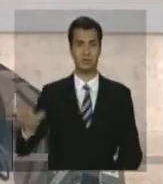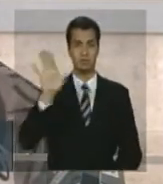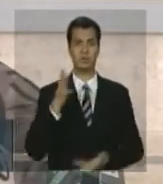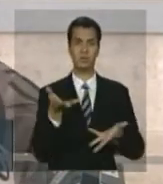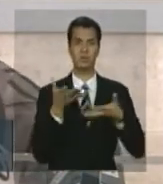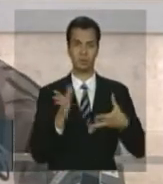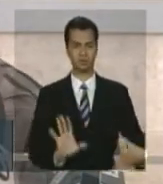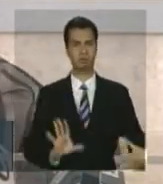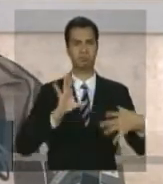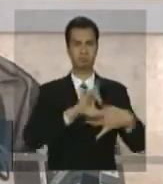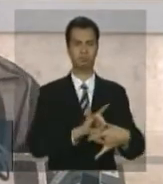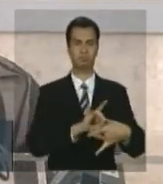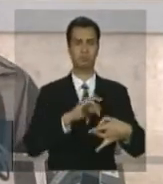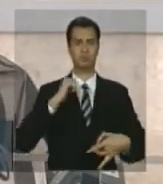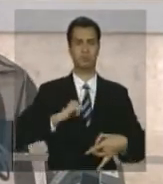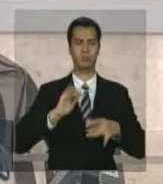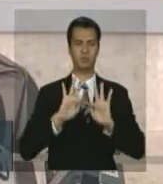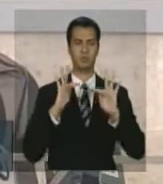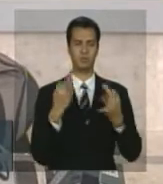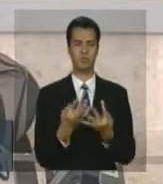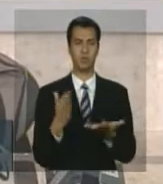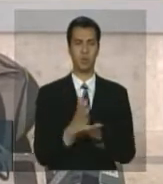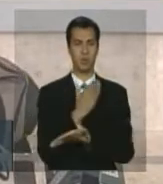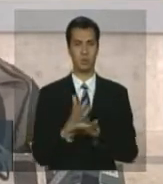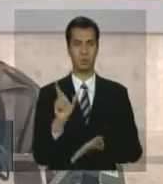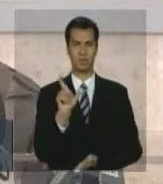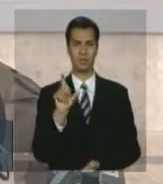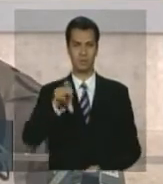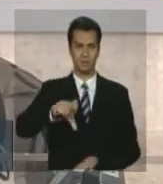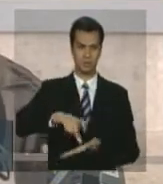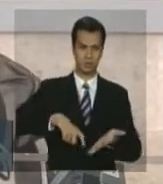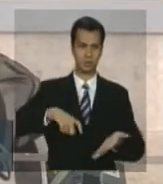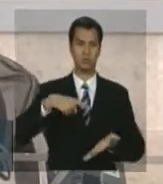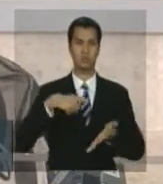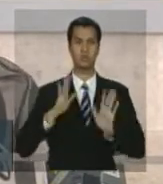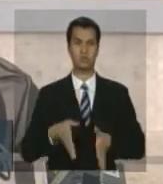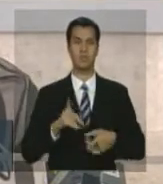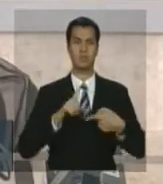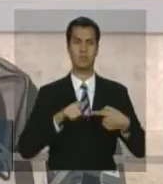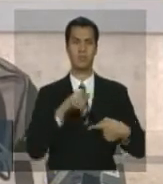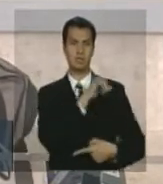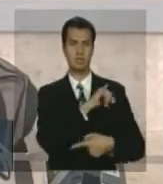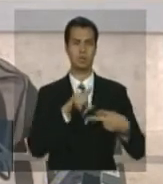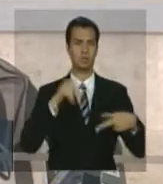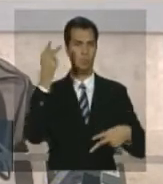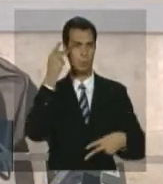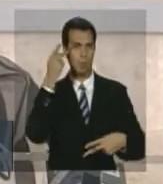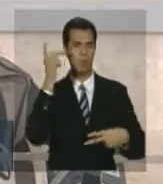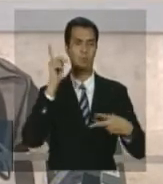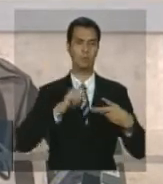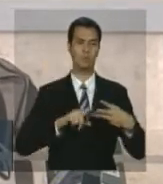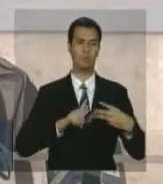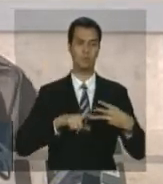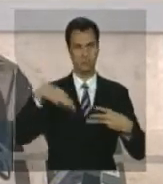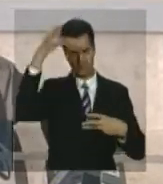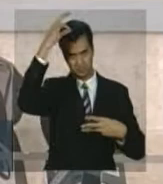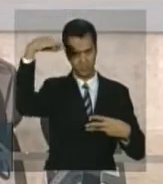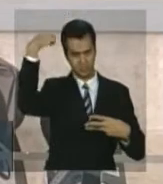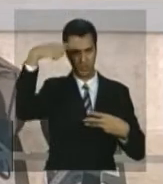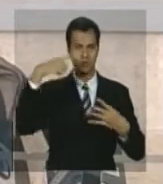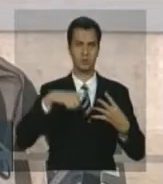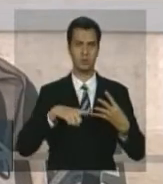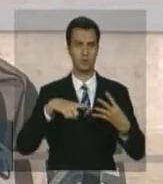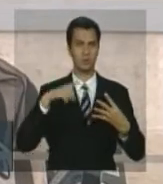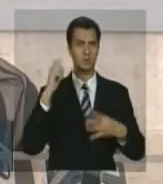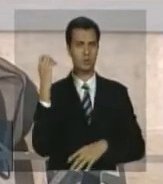unificar os cartões. Tem aqui alguns dos cartões que nós unificamos: Rio de Janeiro, São Paulo, Espírito Santo,